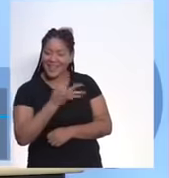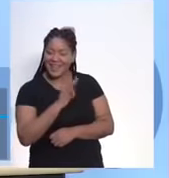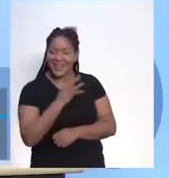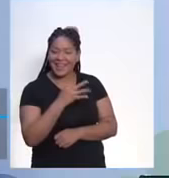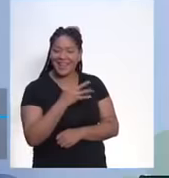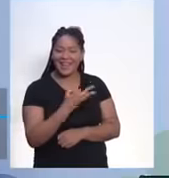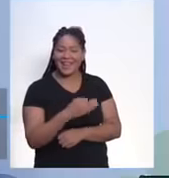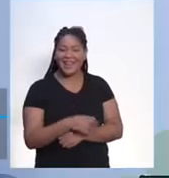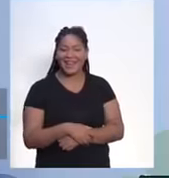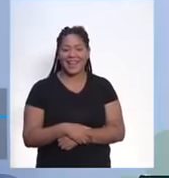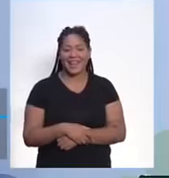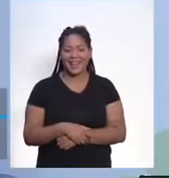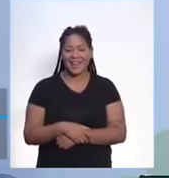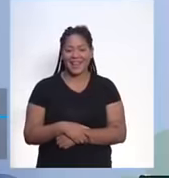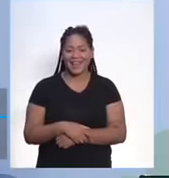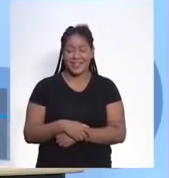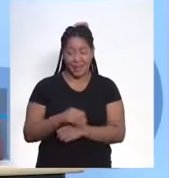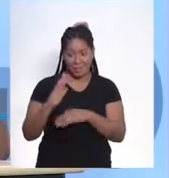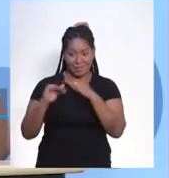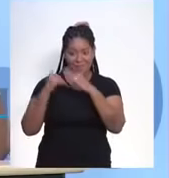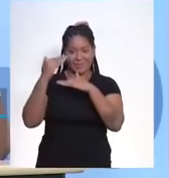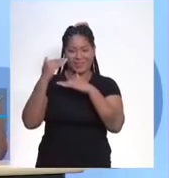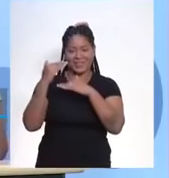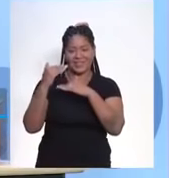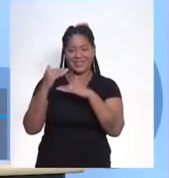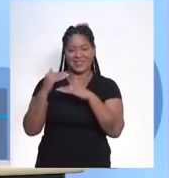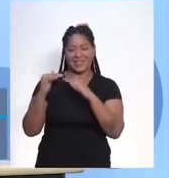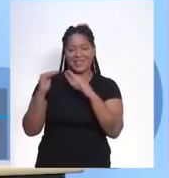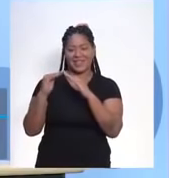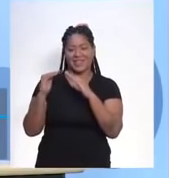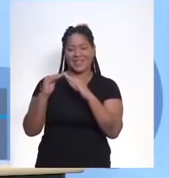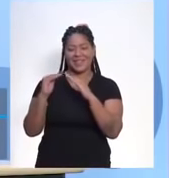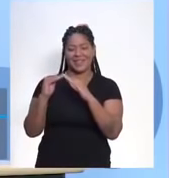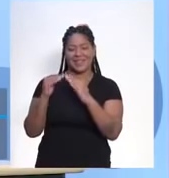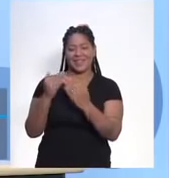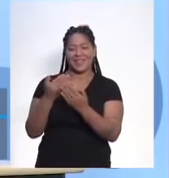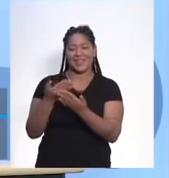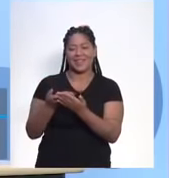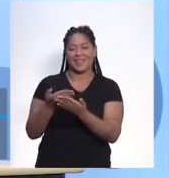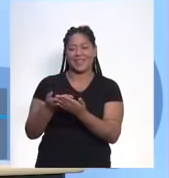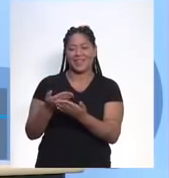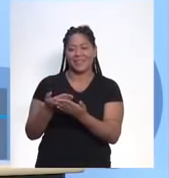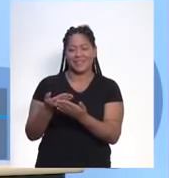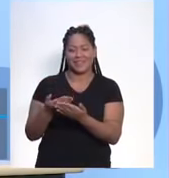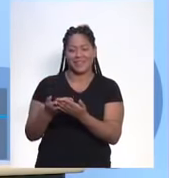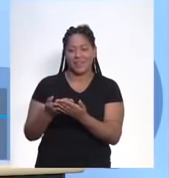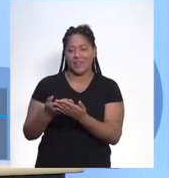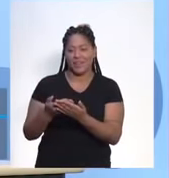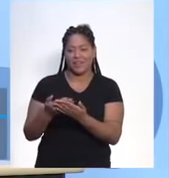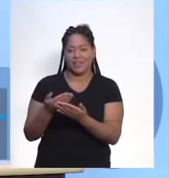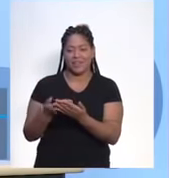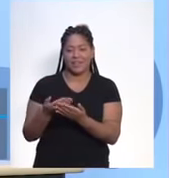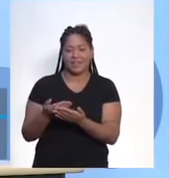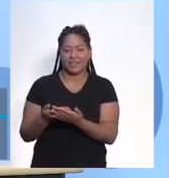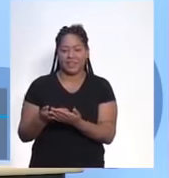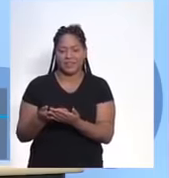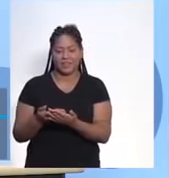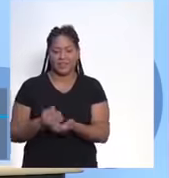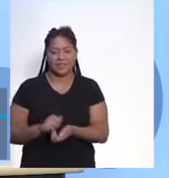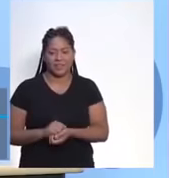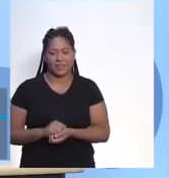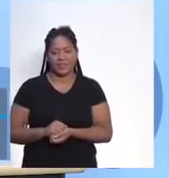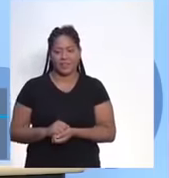passou de fácil é Escola Estadual Antônio Florentino da delegacia de ensino em itapeci não diretoria perdão